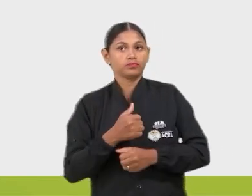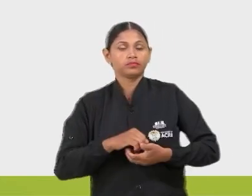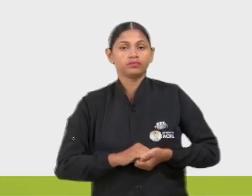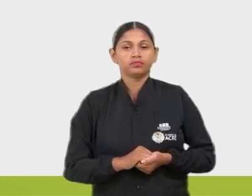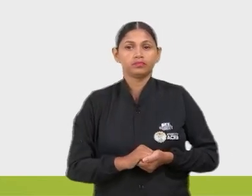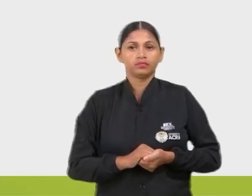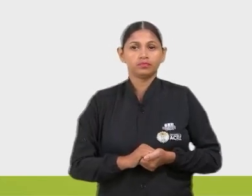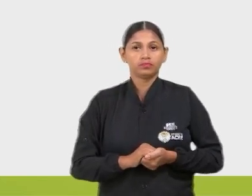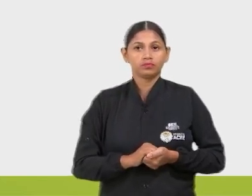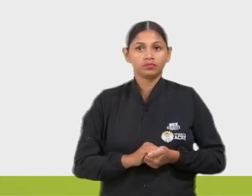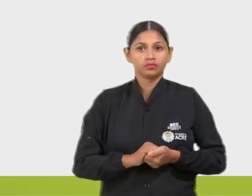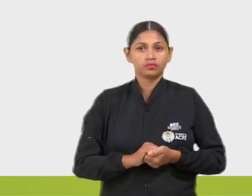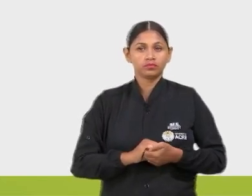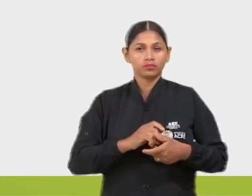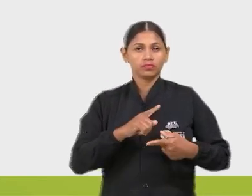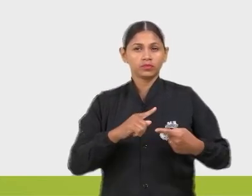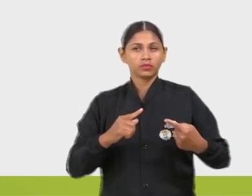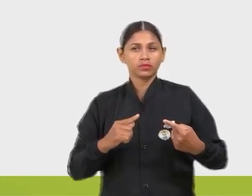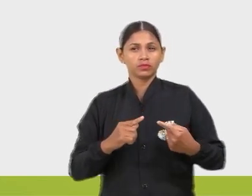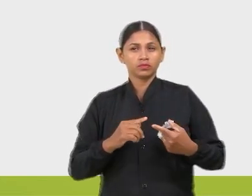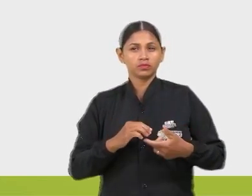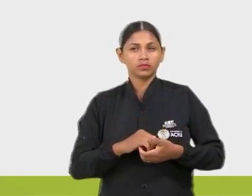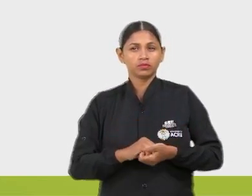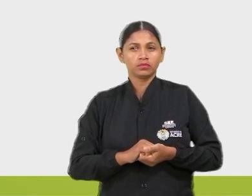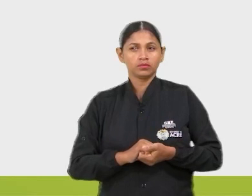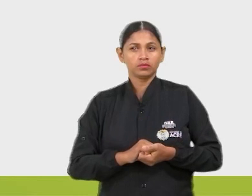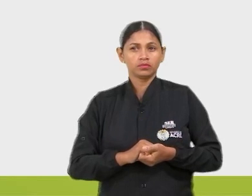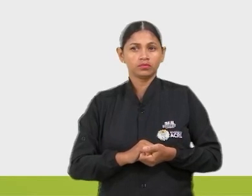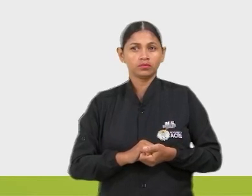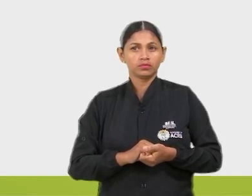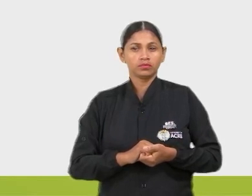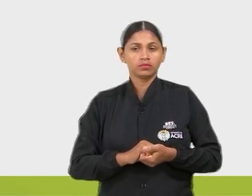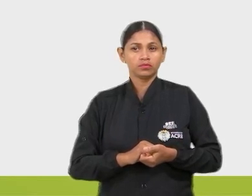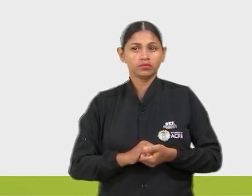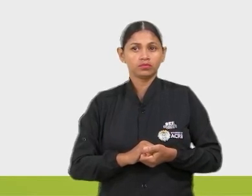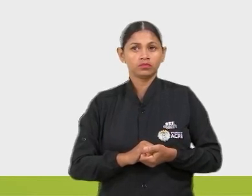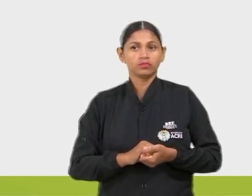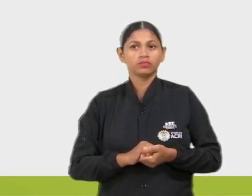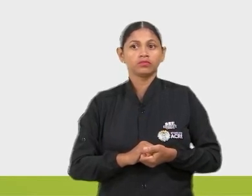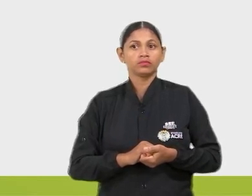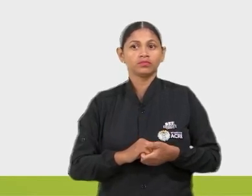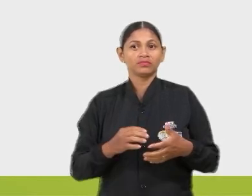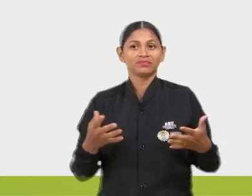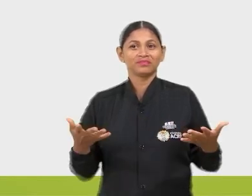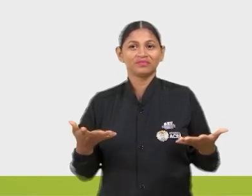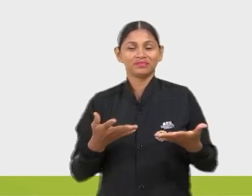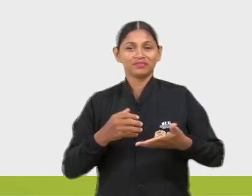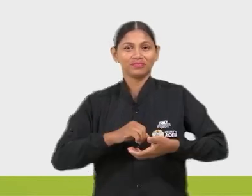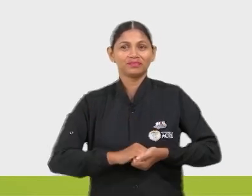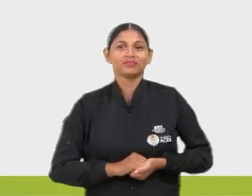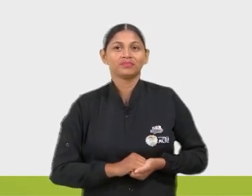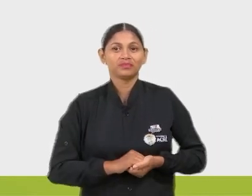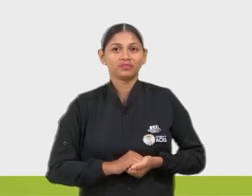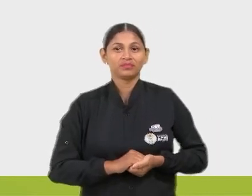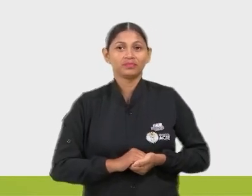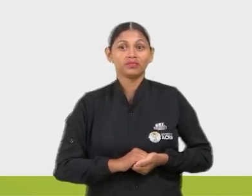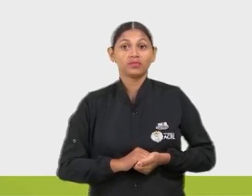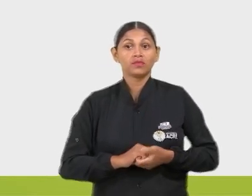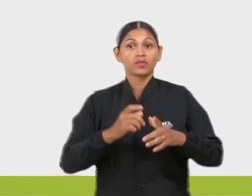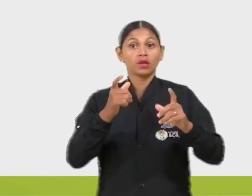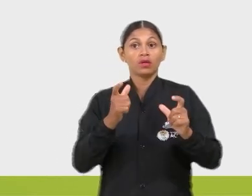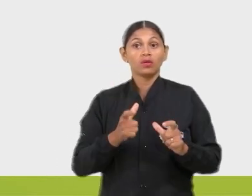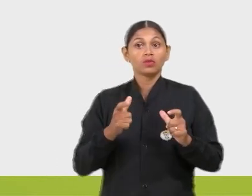7 maravilhas do mundo moderno é o Templo de... Aí eu vou falar esse nome, né? Vamos chamar de K. Localizado na